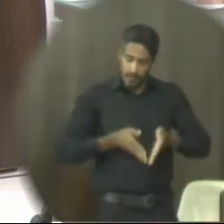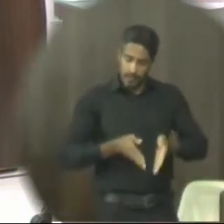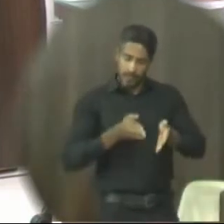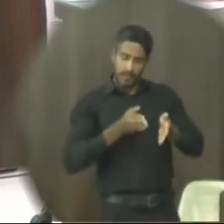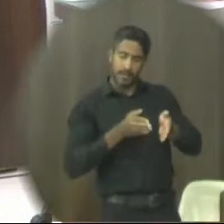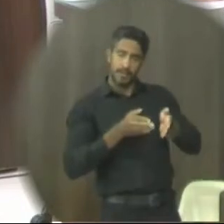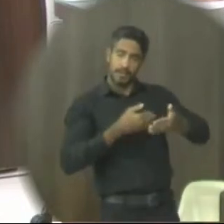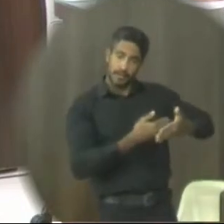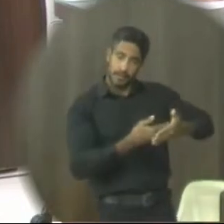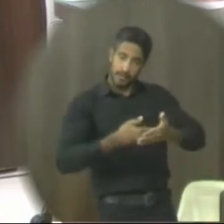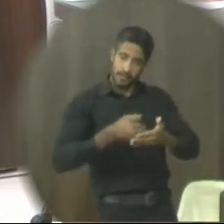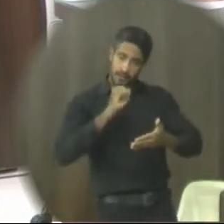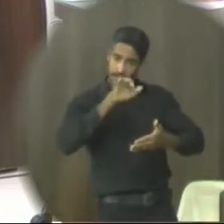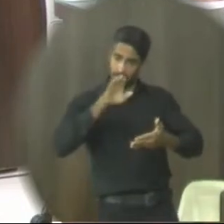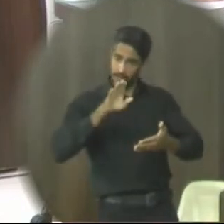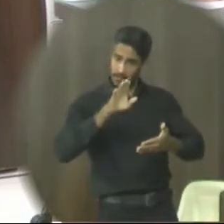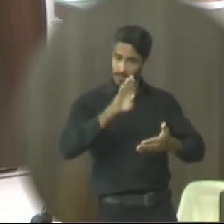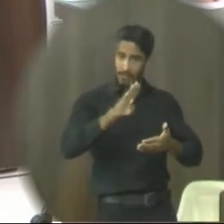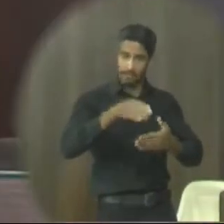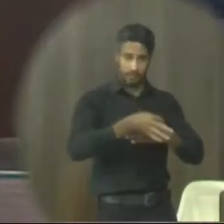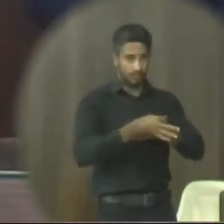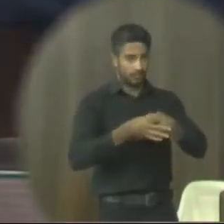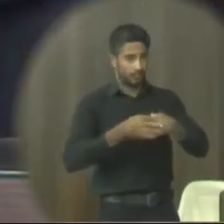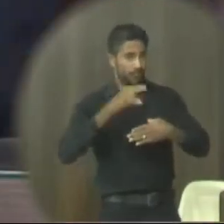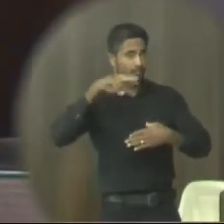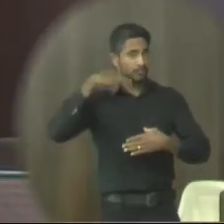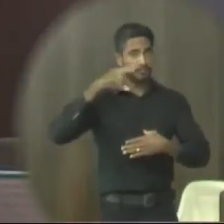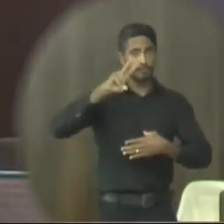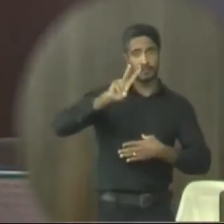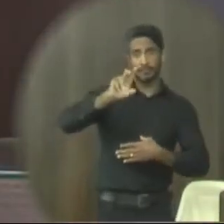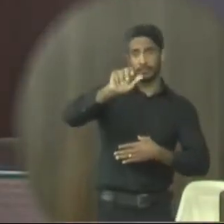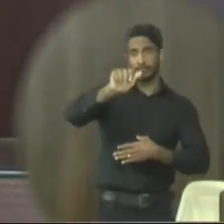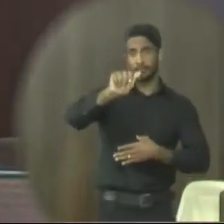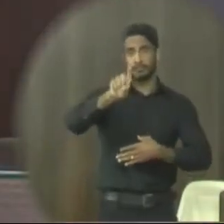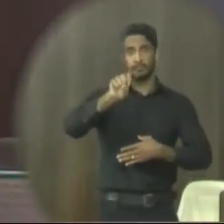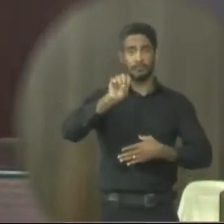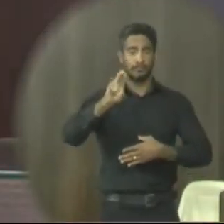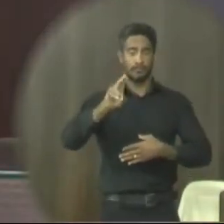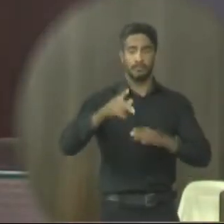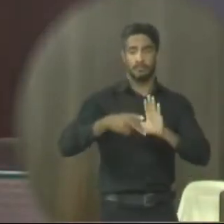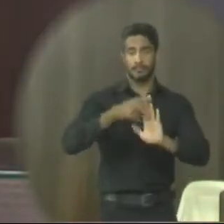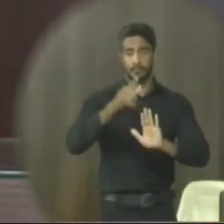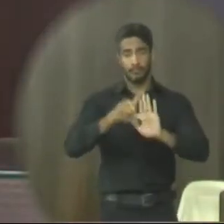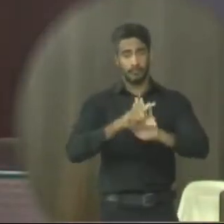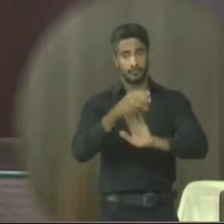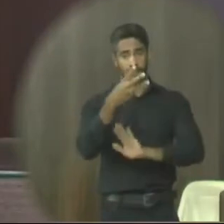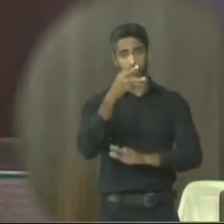do vereador Valdeir Santos Silva. Projeto de lei